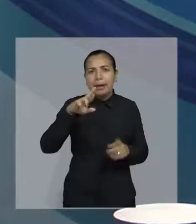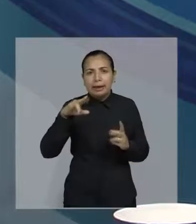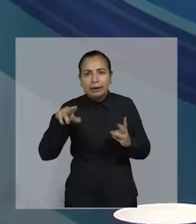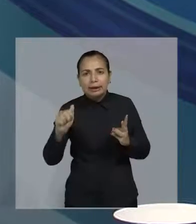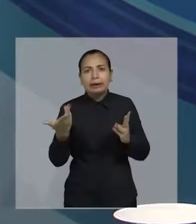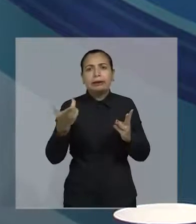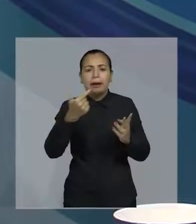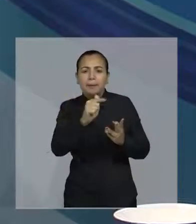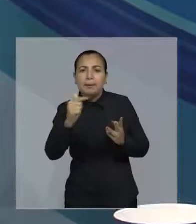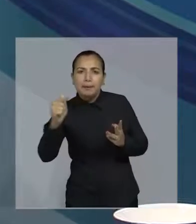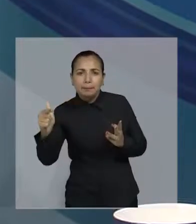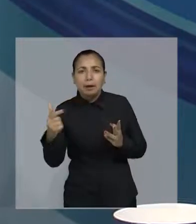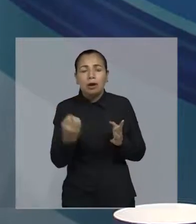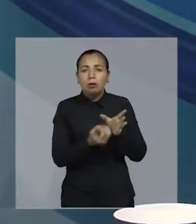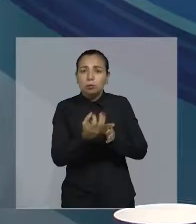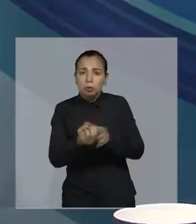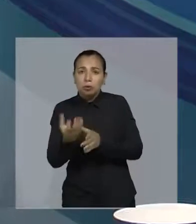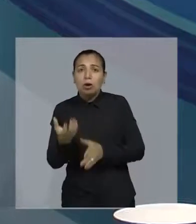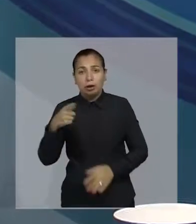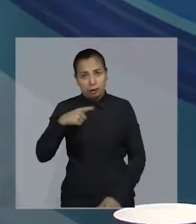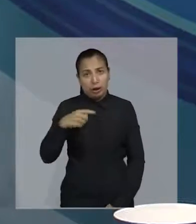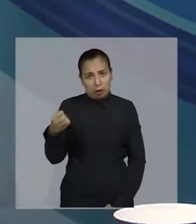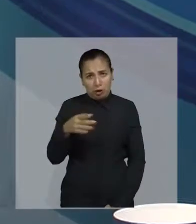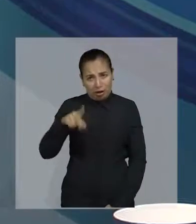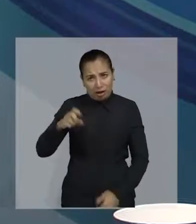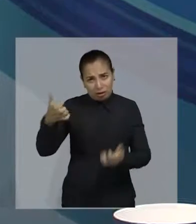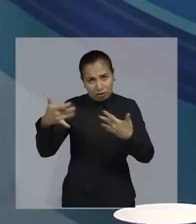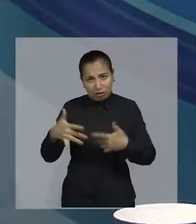Não são novos, mas estão numa situação nova, não é?